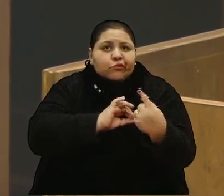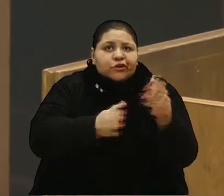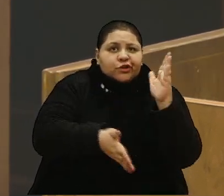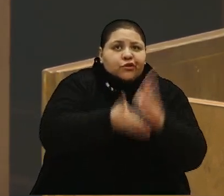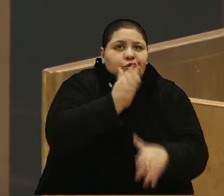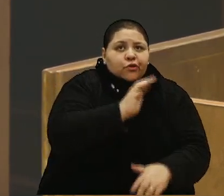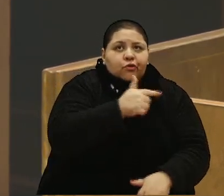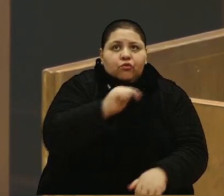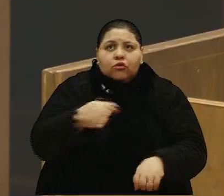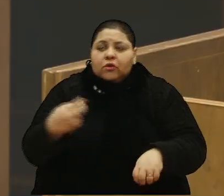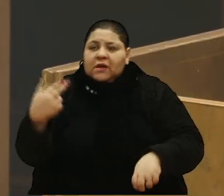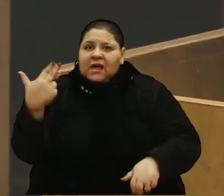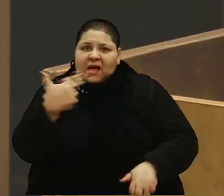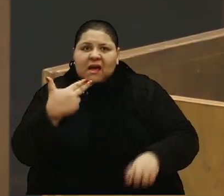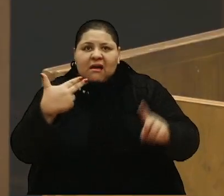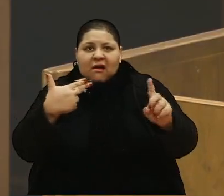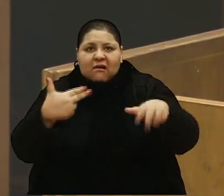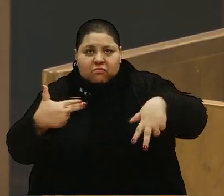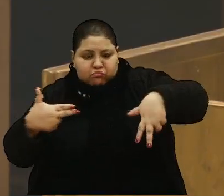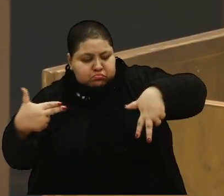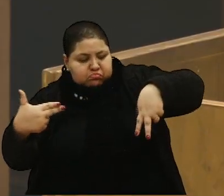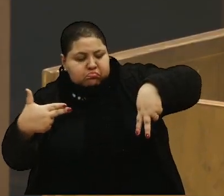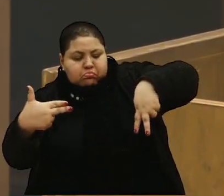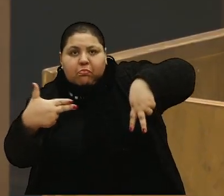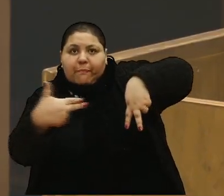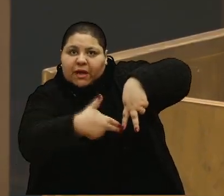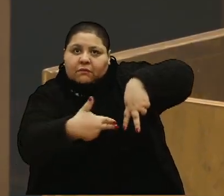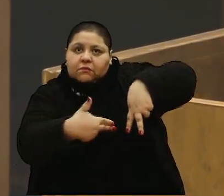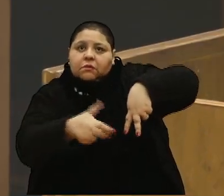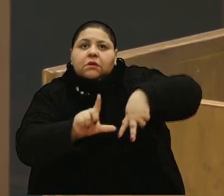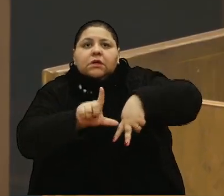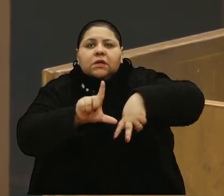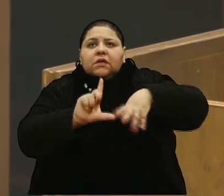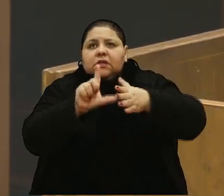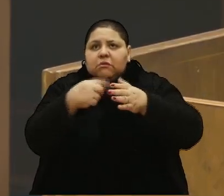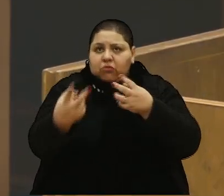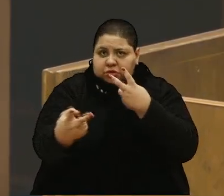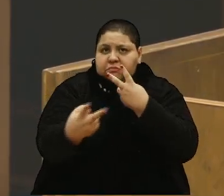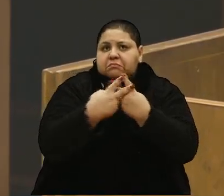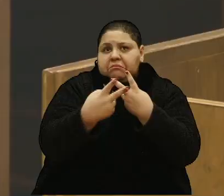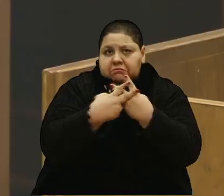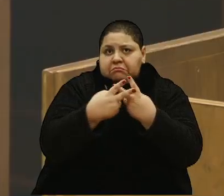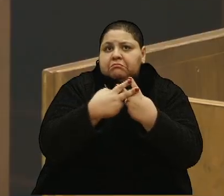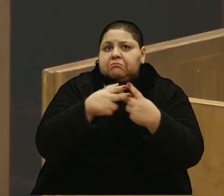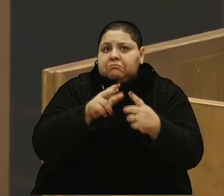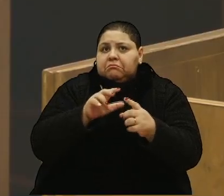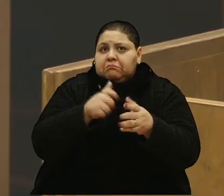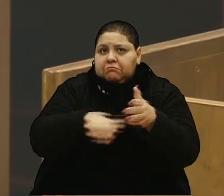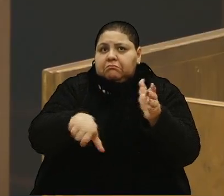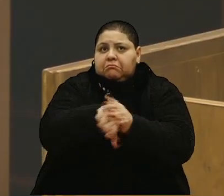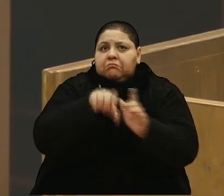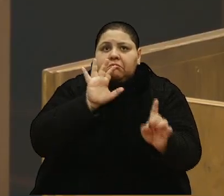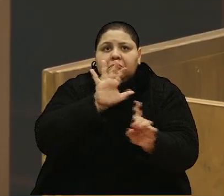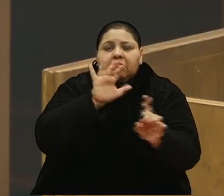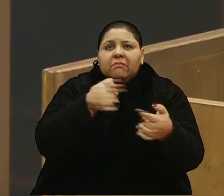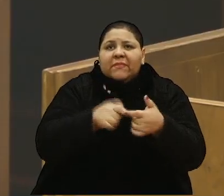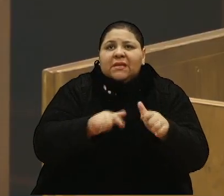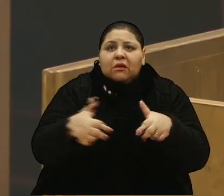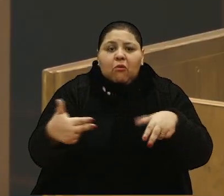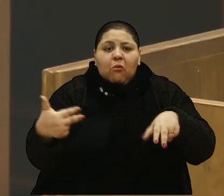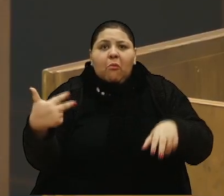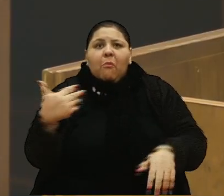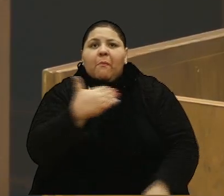outro atirado nas pernas, e depois ir lá algemar e levar preso, fazer pagar pelo crime de ameaça. Mas não tirar a vida de um